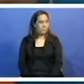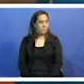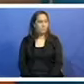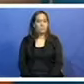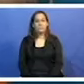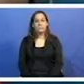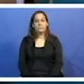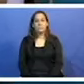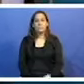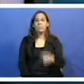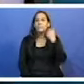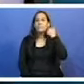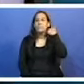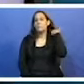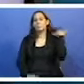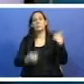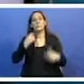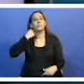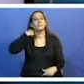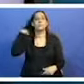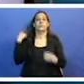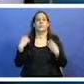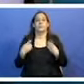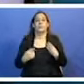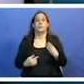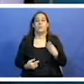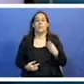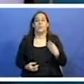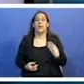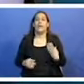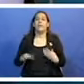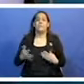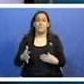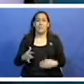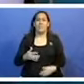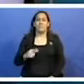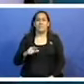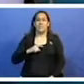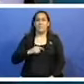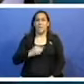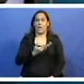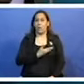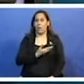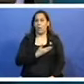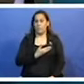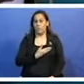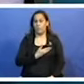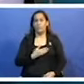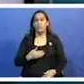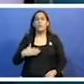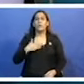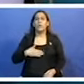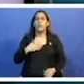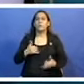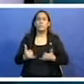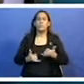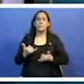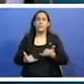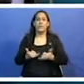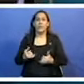sente. Circulou? Porque às vezes a gente vai ter um amigo que gosta de brincar de Hot Wheels, outro gosta